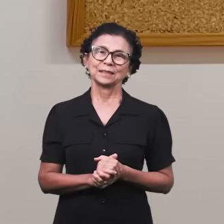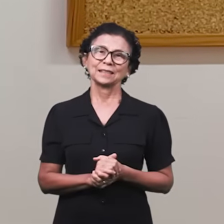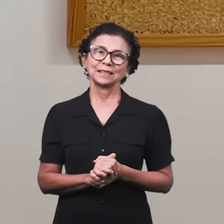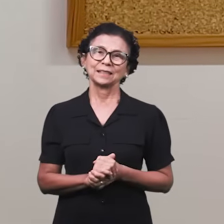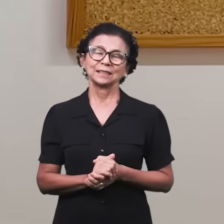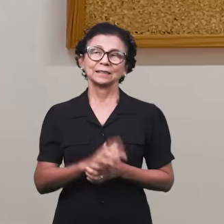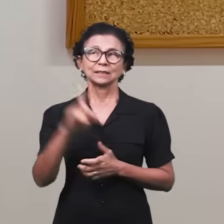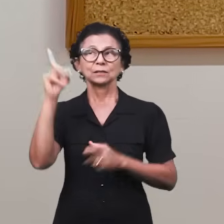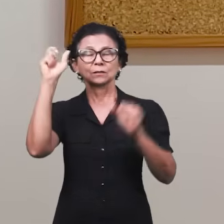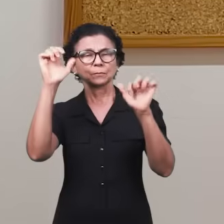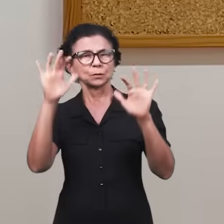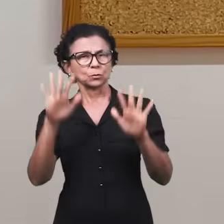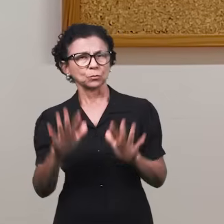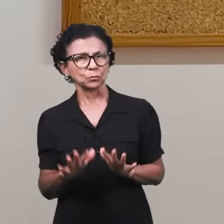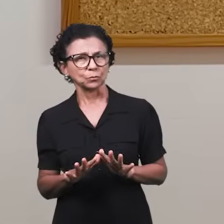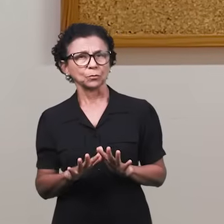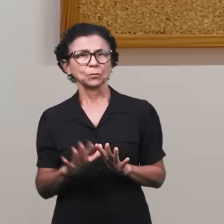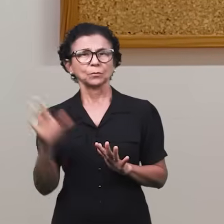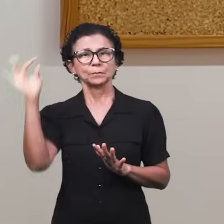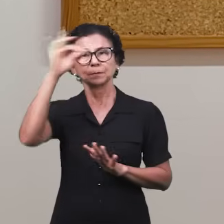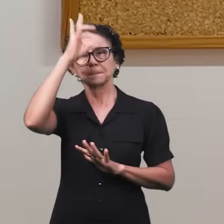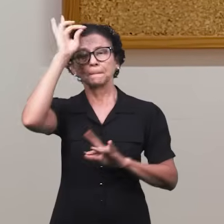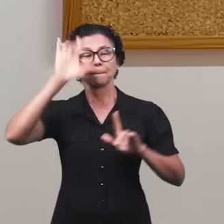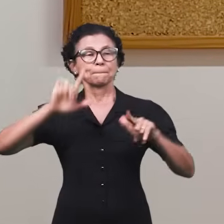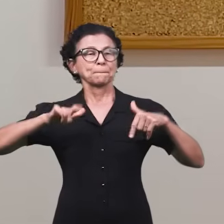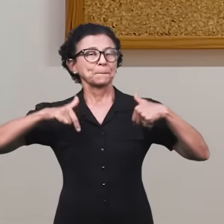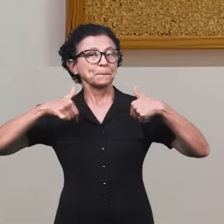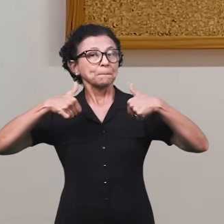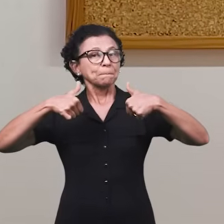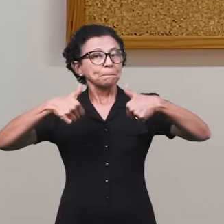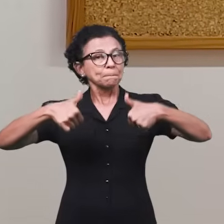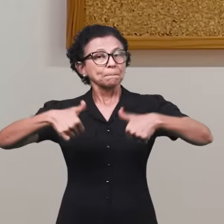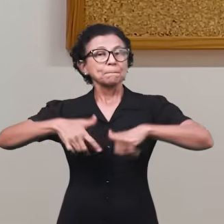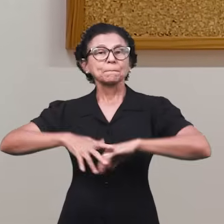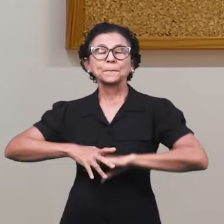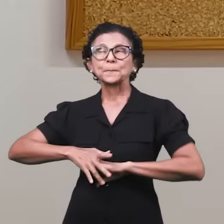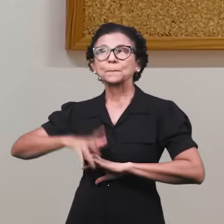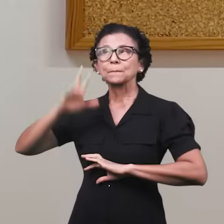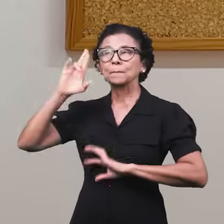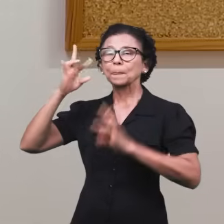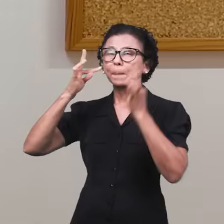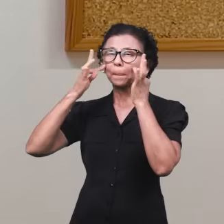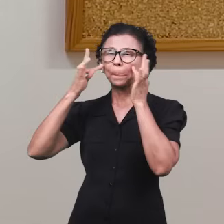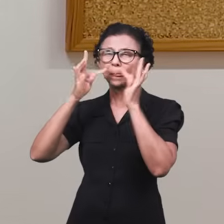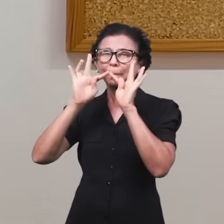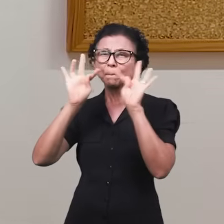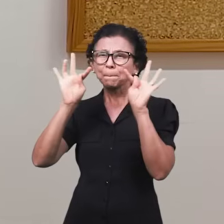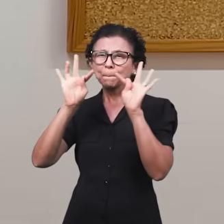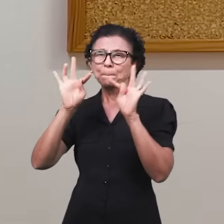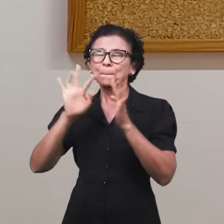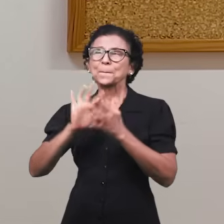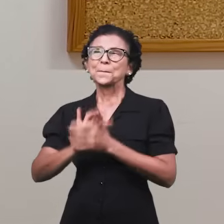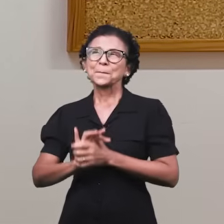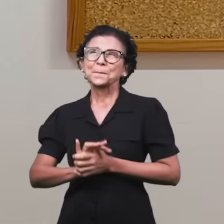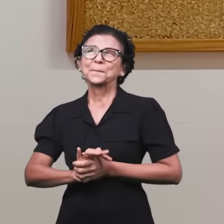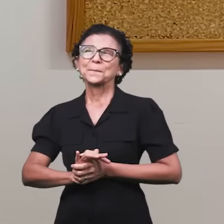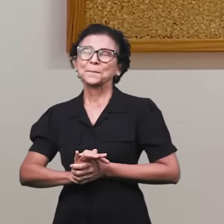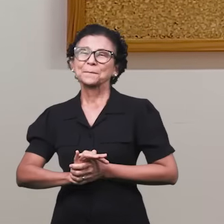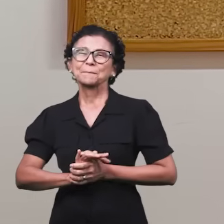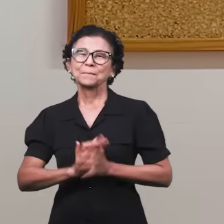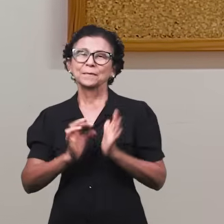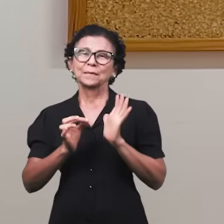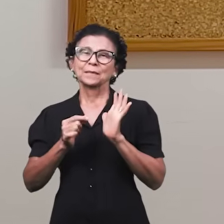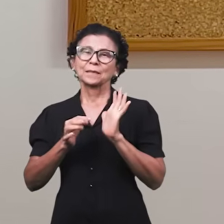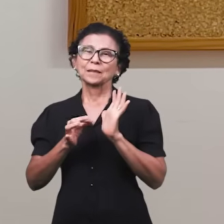aqui com a bênção do Senhor, a operação do Espírito Santo, e o Senhor testificou profundamente nos nossos corações aquilo que era o